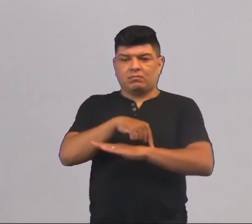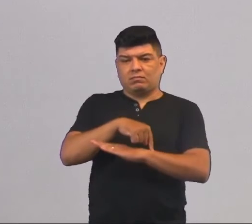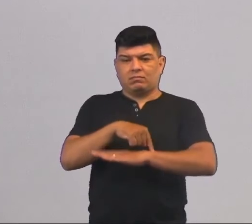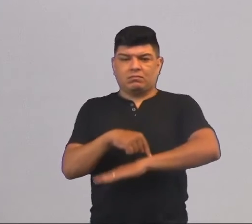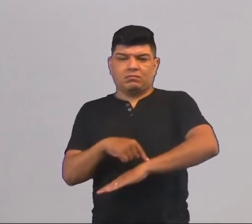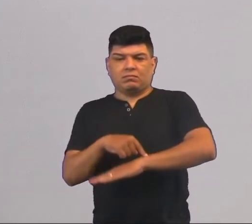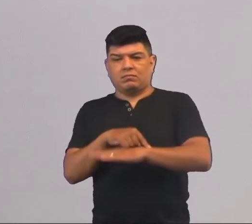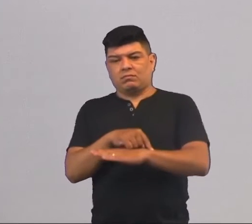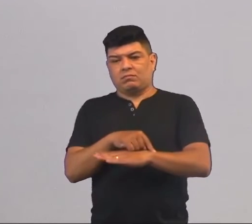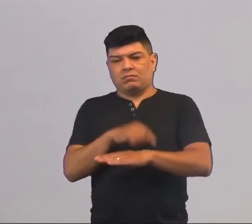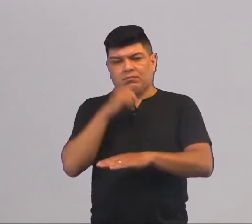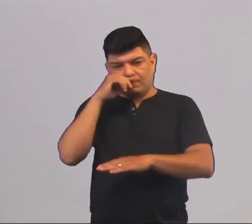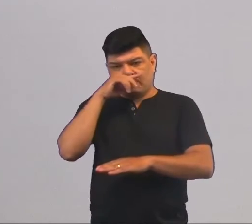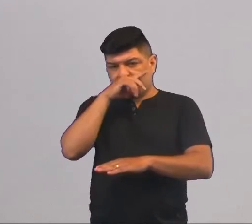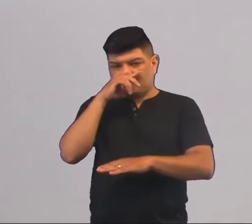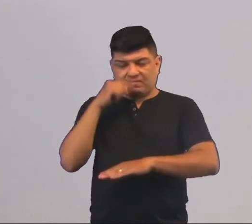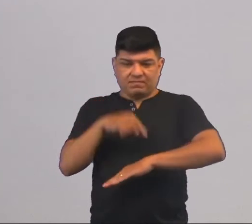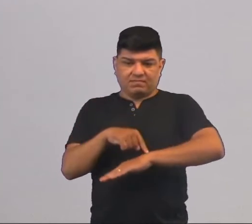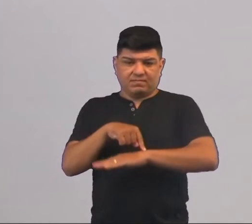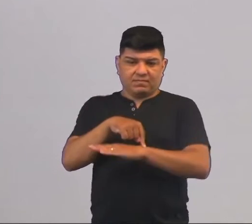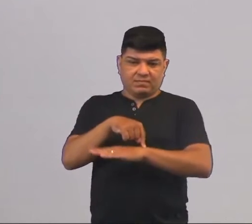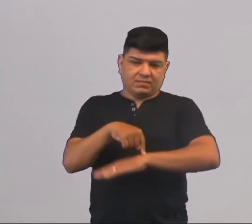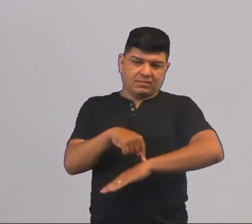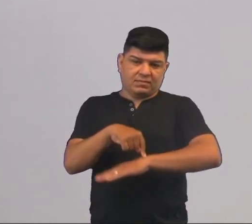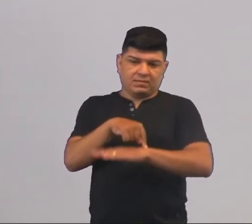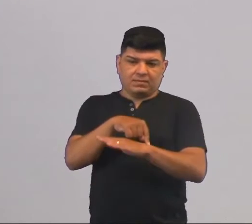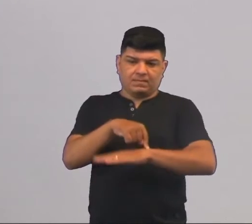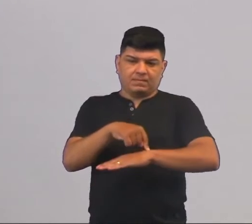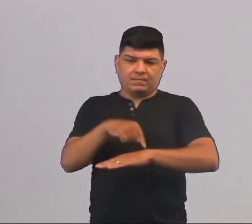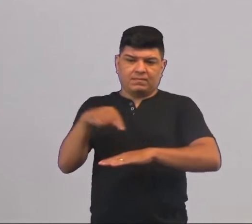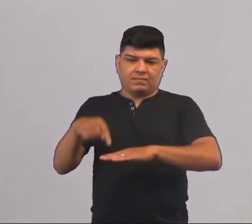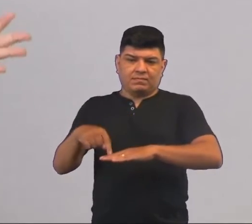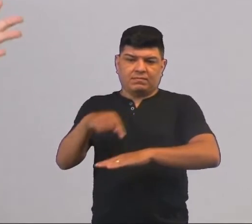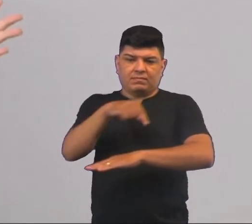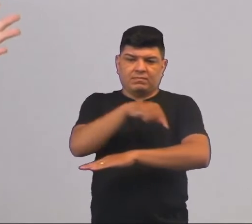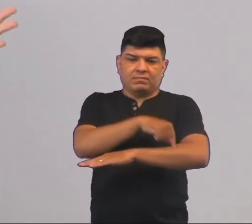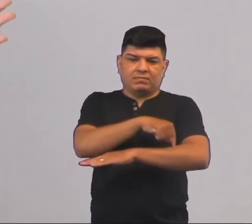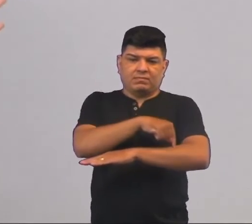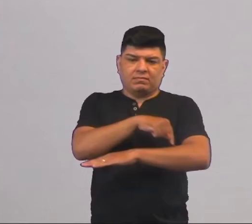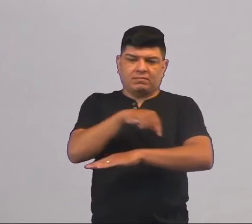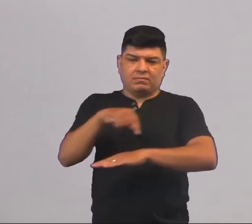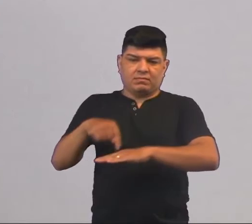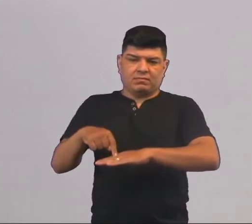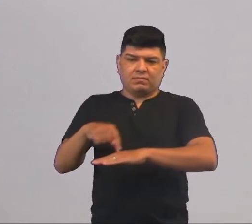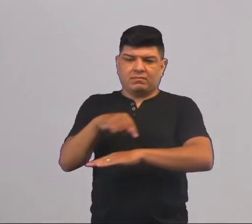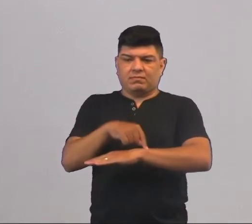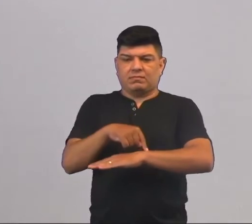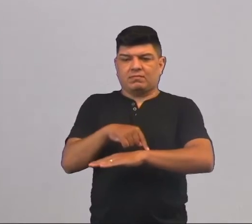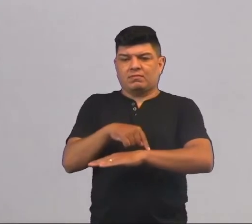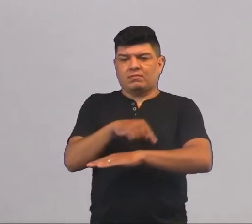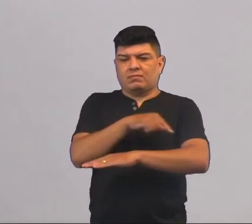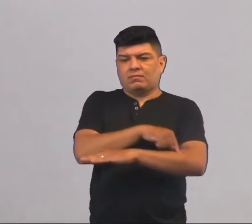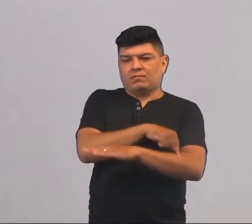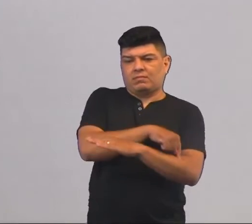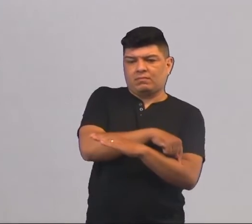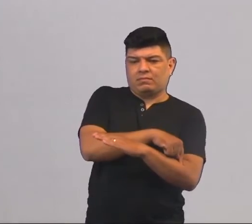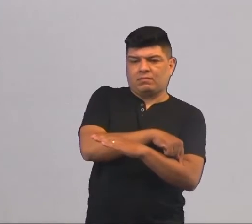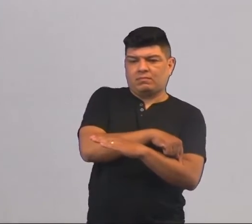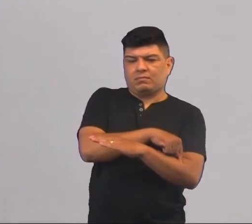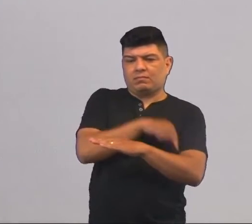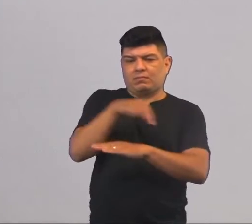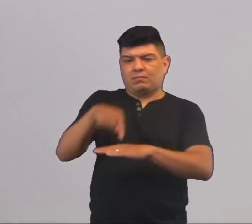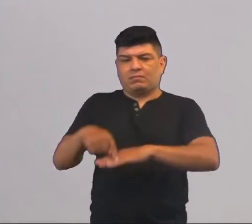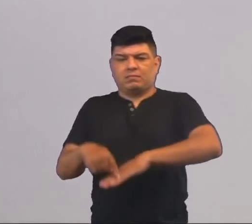observo ponto de apoio no caso da gangorra fica bem no centro e aí nós vamos ter a força potente e assistente de um lado